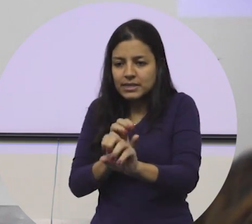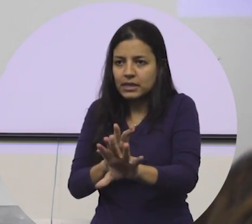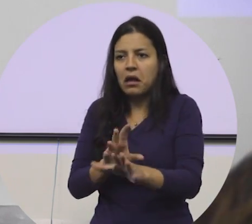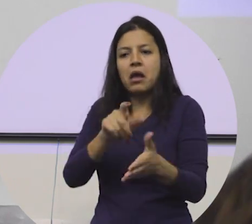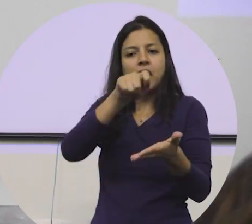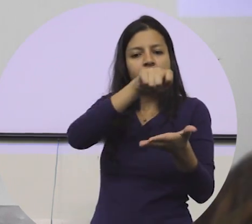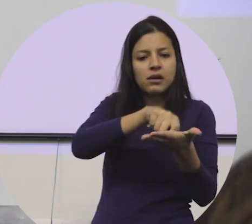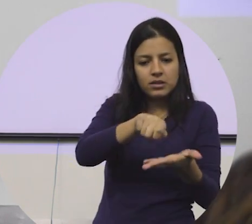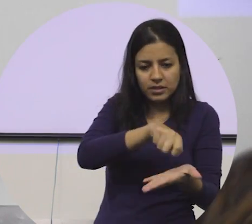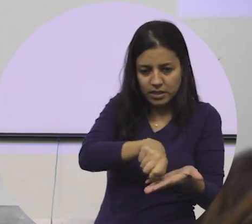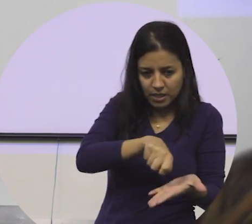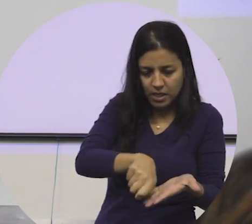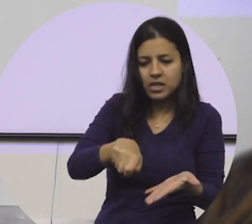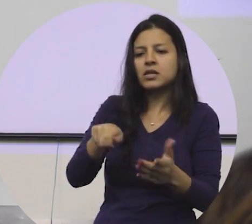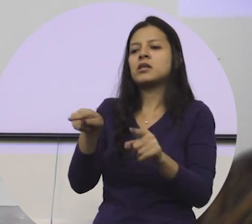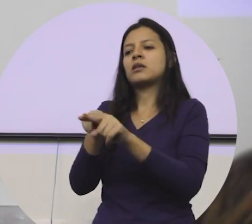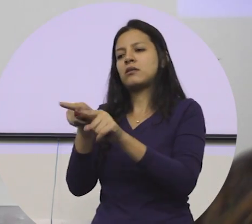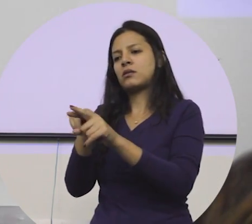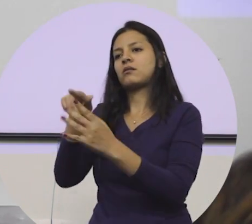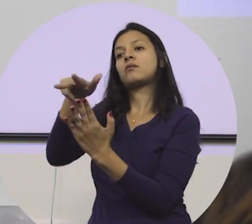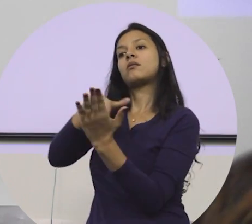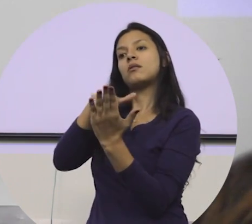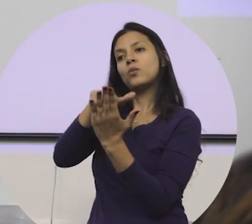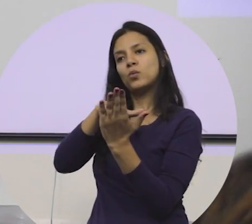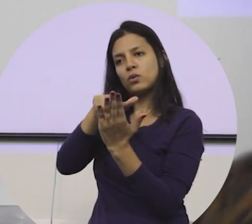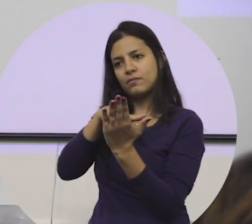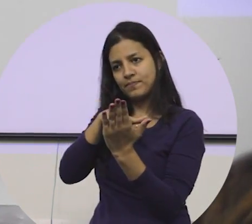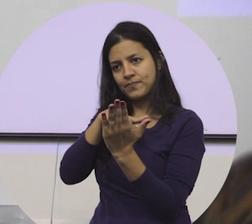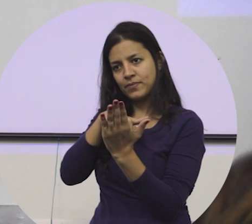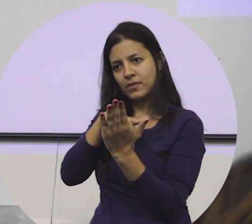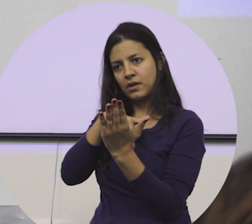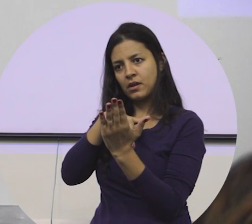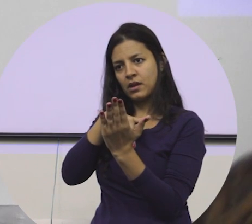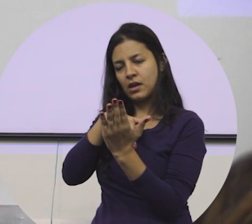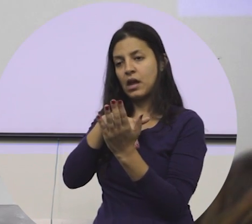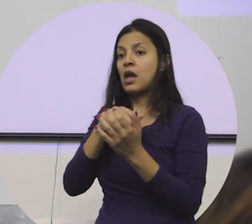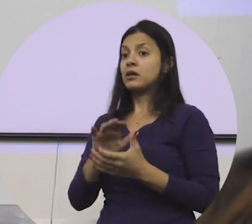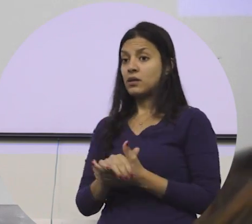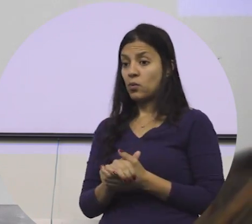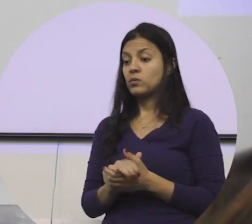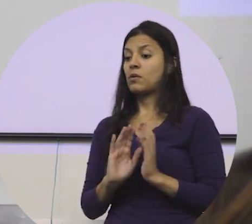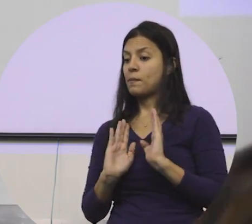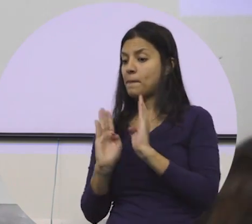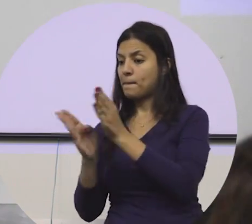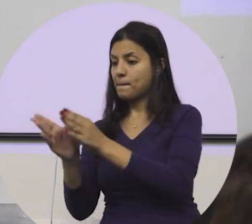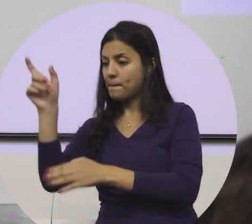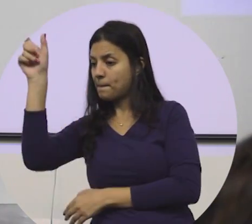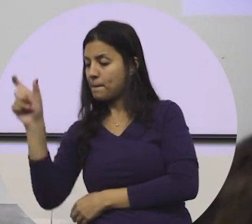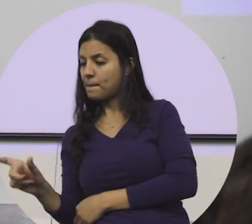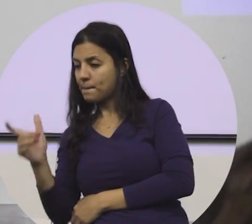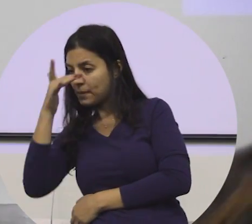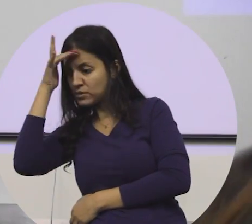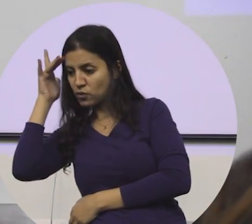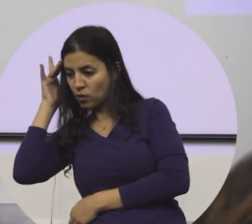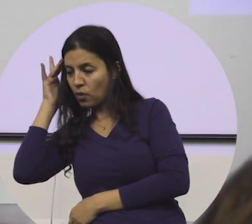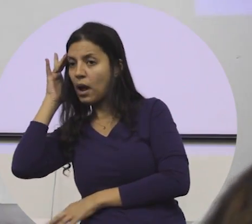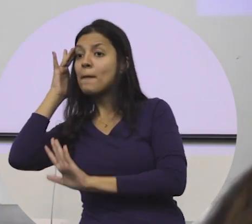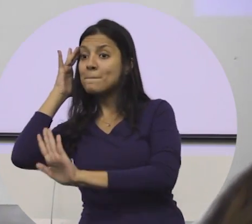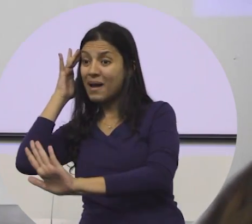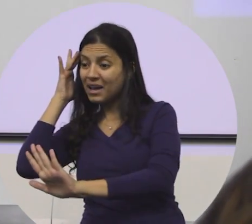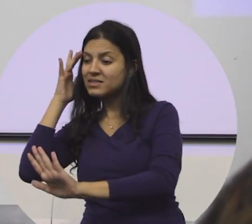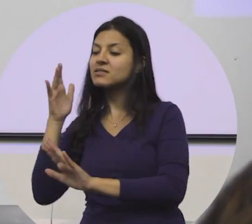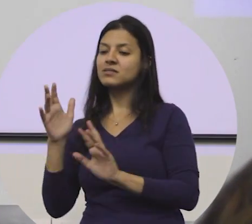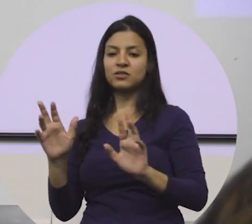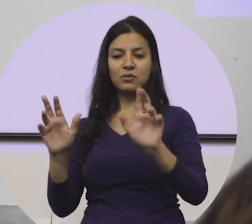da escrita e da leitura, que é desenhado para um tipo de pessoa, usado para outro tipo de